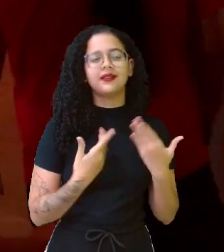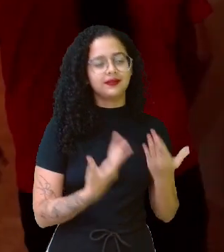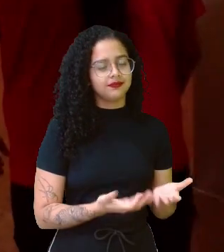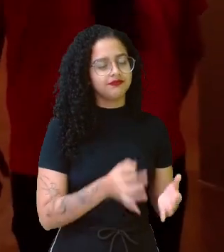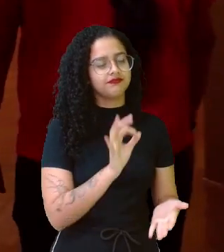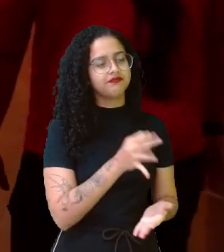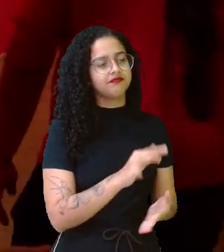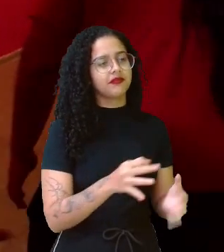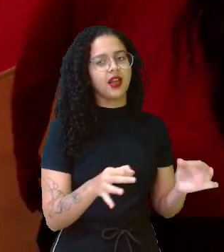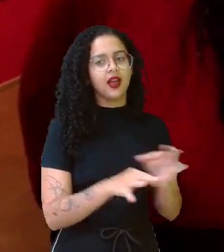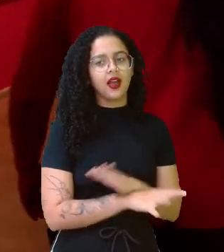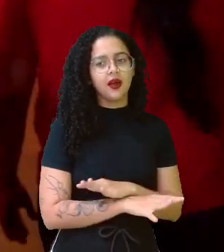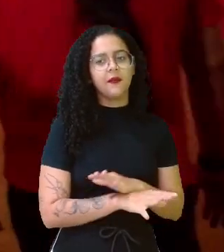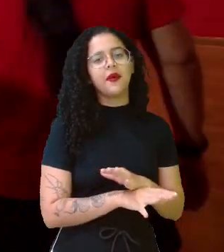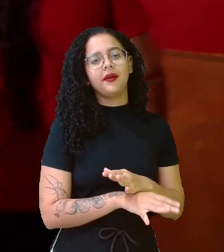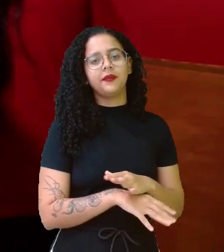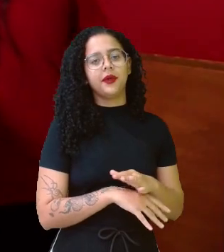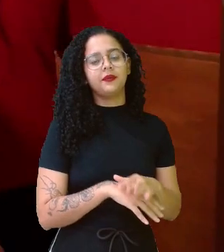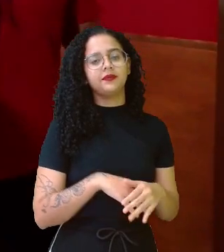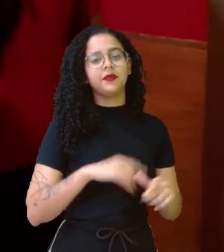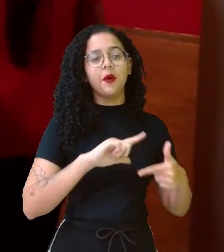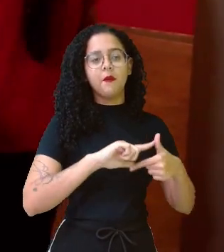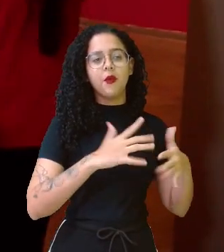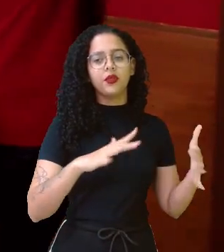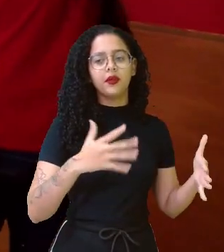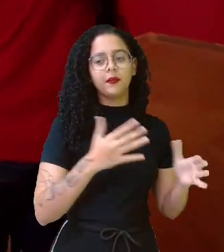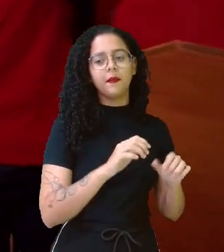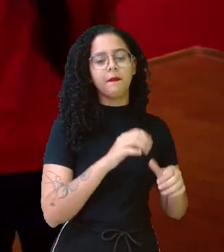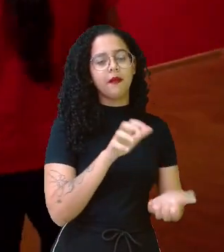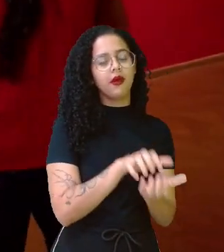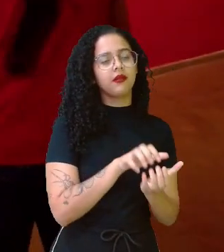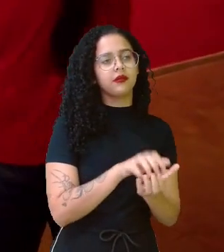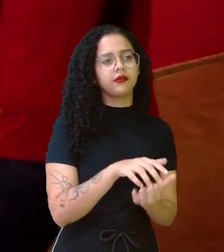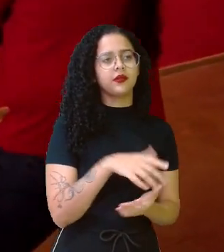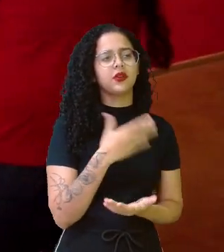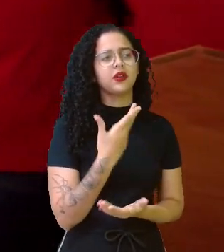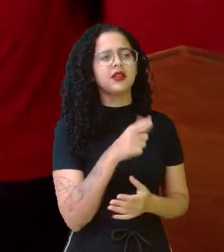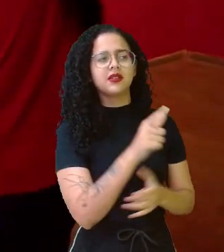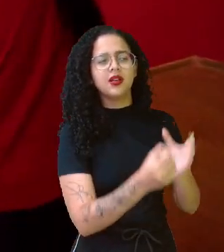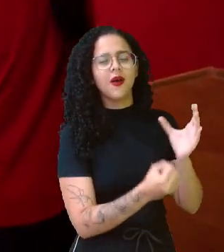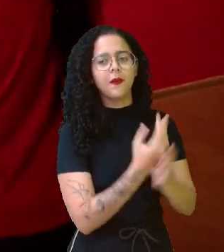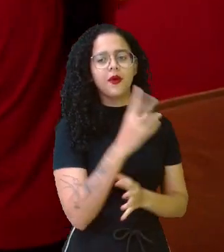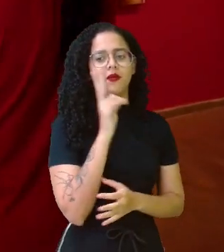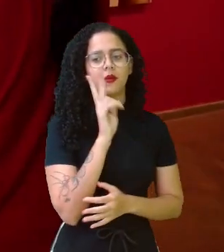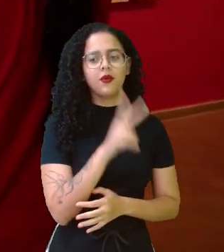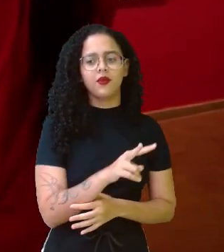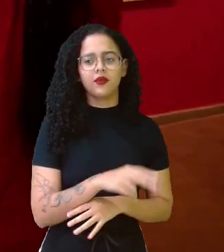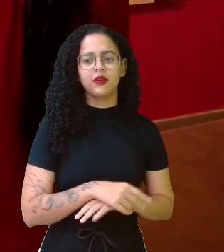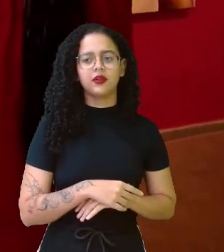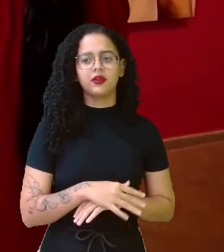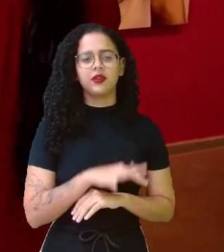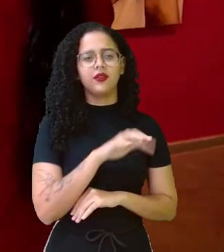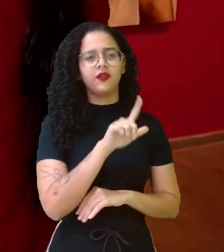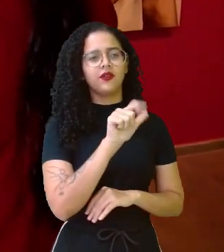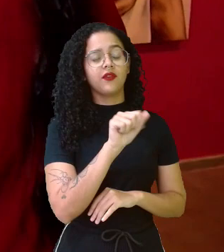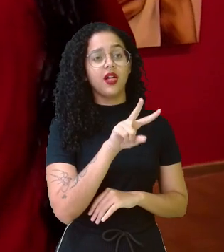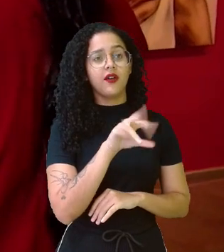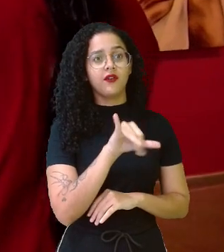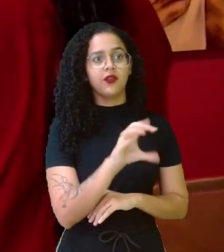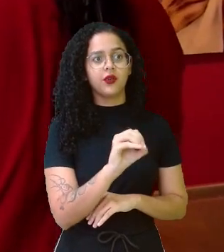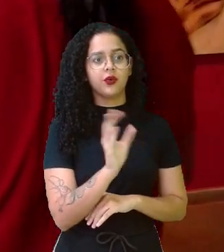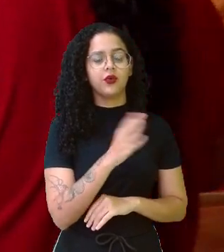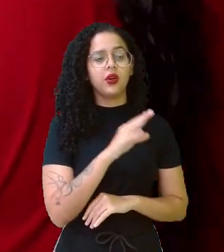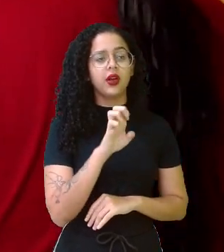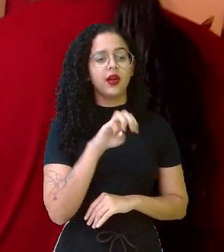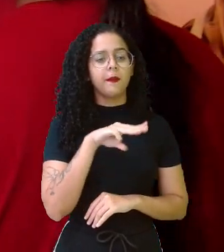pelo modernismo pernambucano. Essa obra aqui, me chama a atenção essa. Vamos ver de quem é. Flávio Manuel. De Flávio